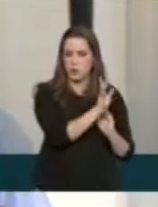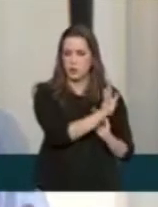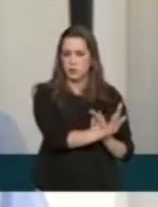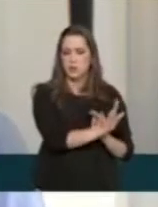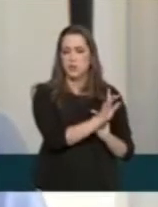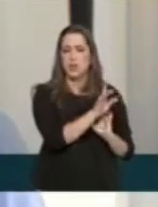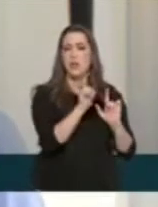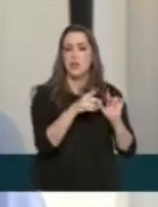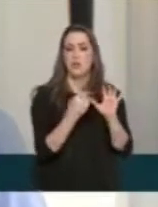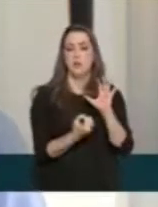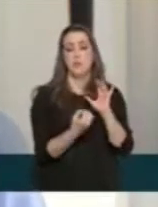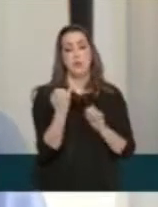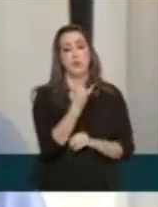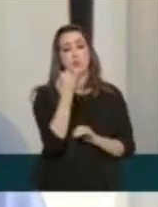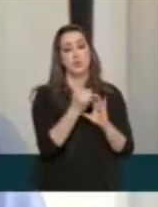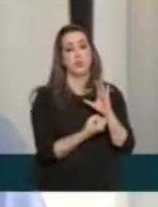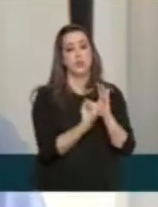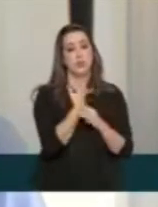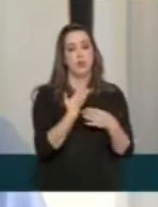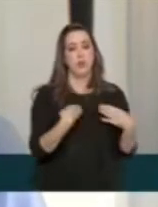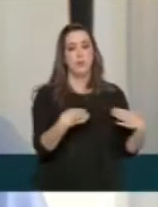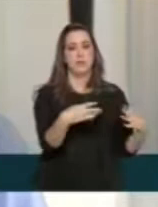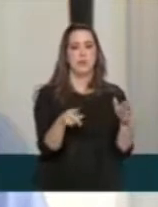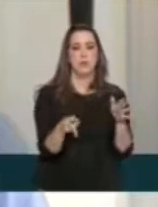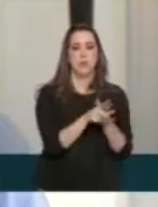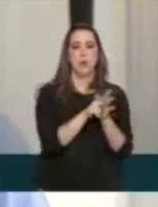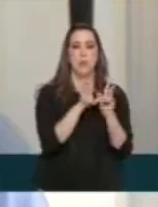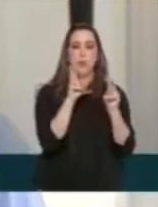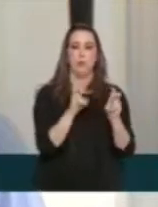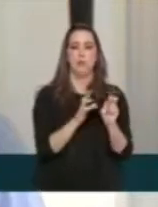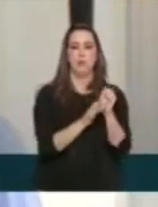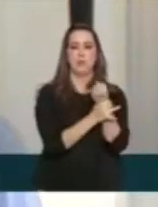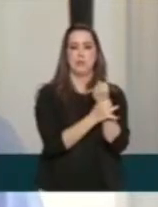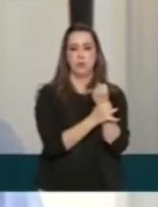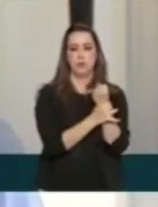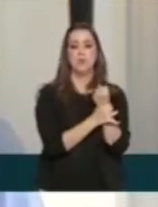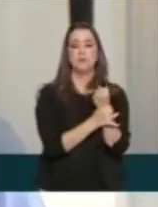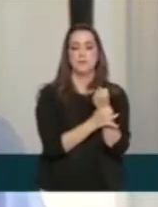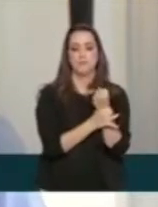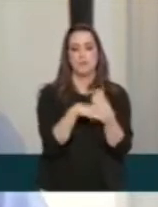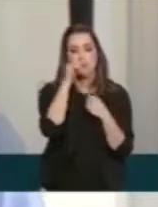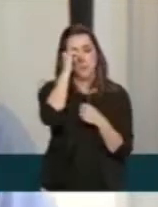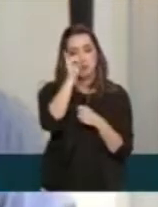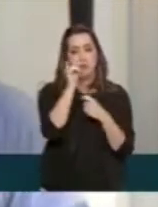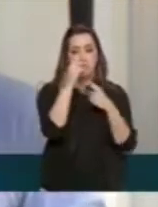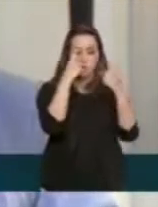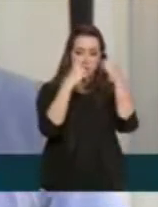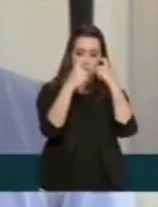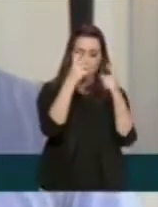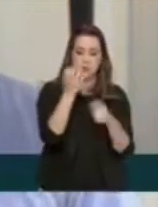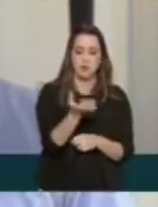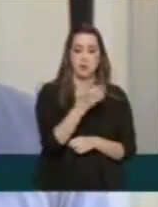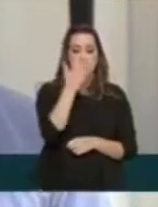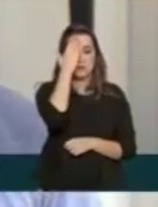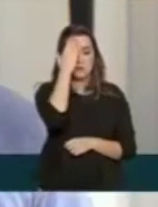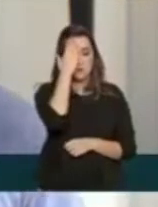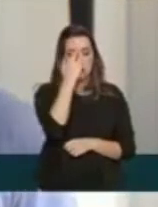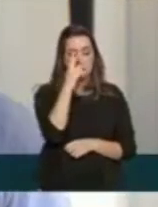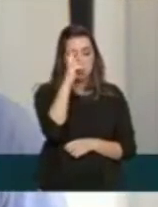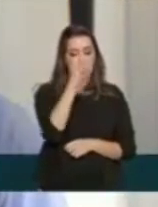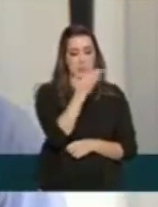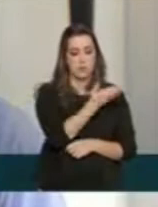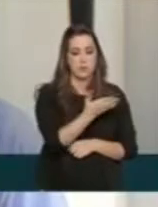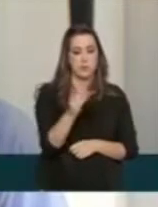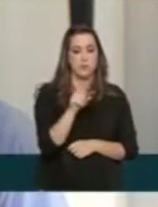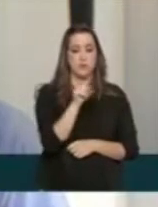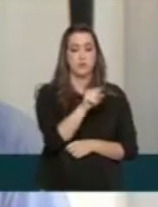a criação do Ministério, né, seria importante para combater essa onda de violência. Então, eu gostaria de saber do senhor